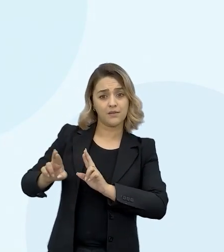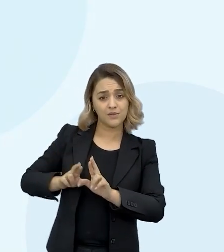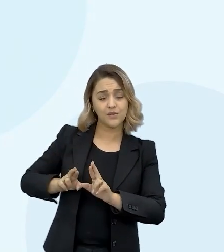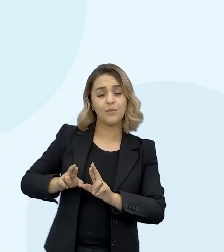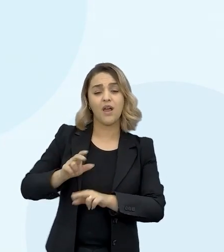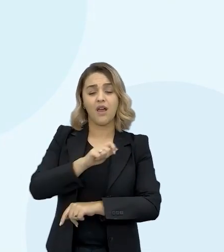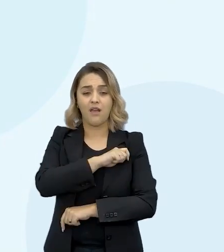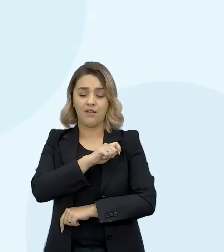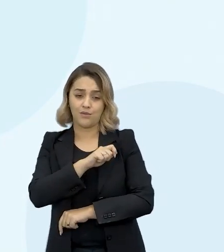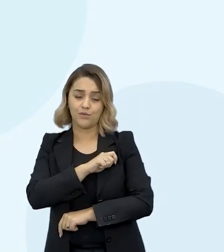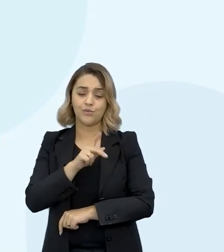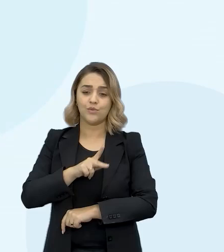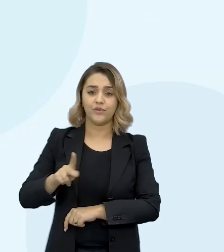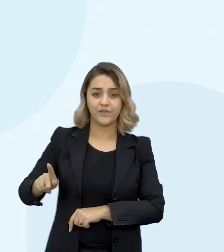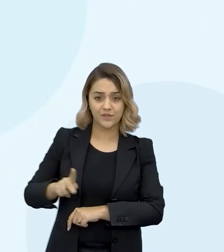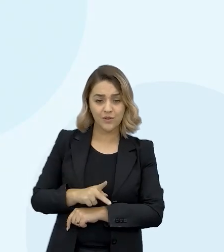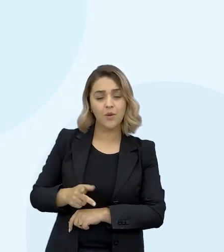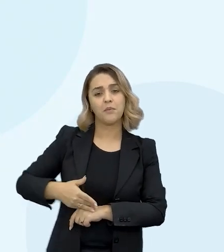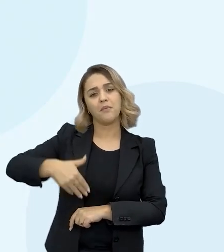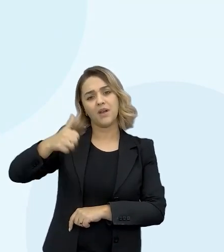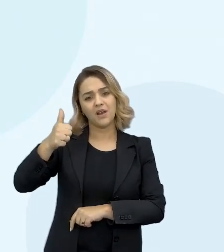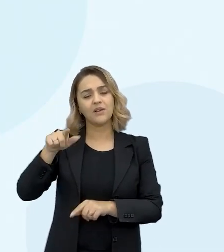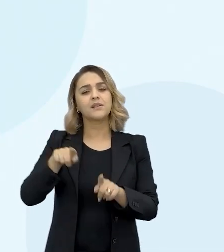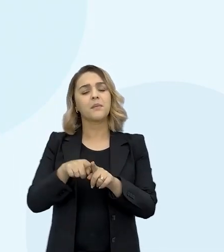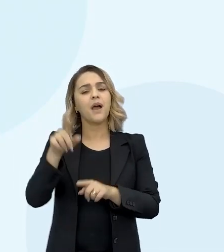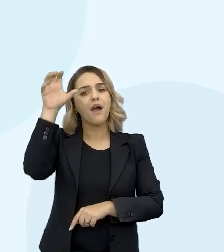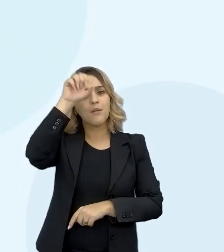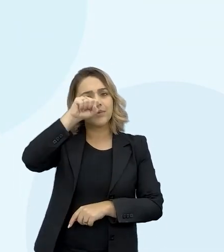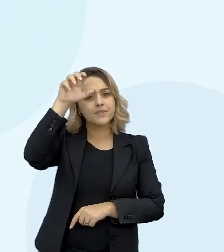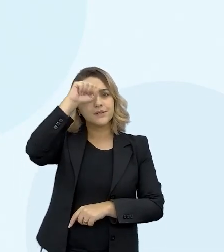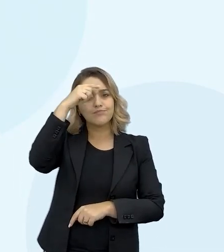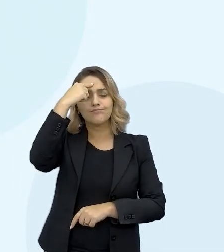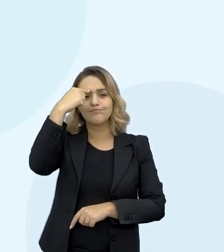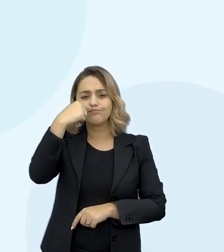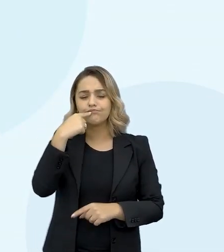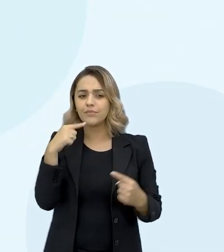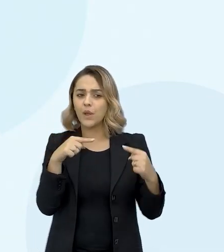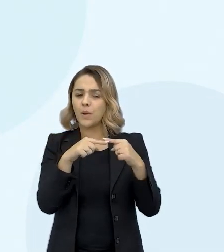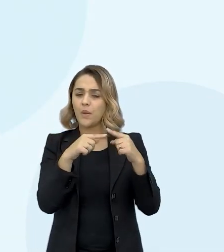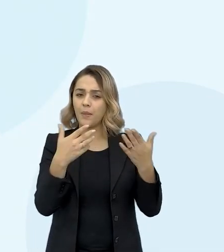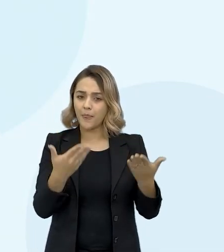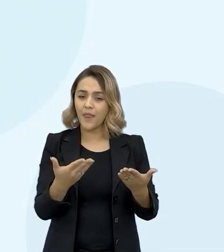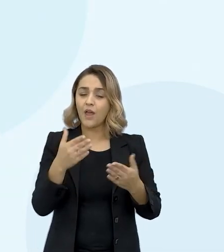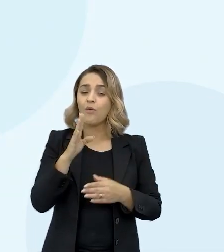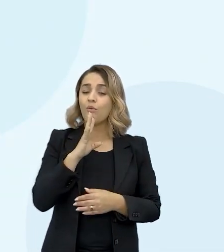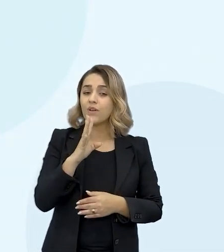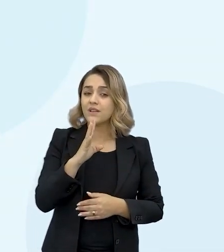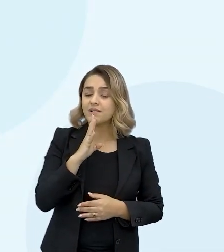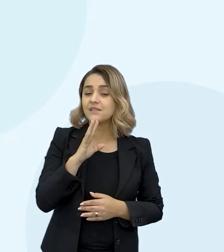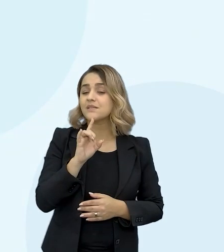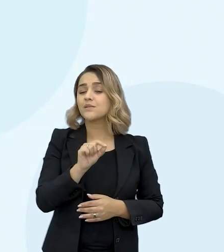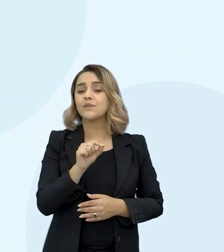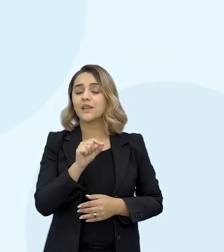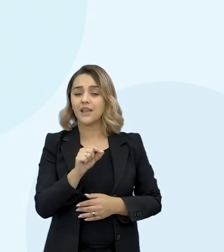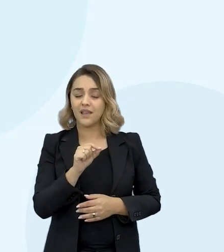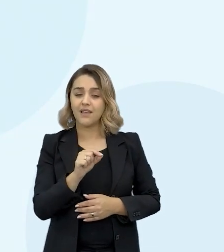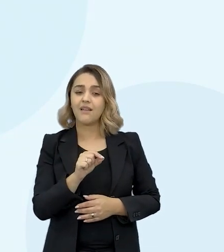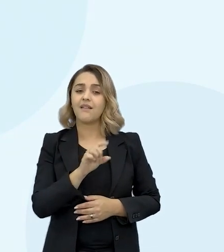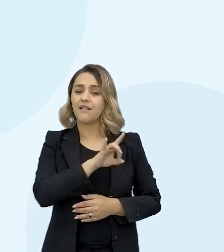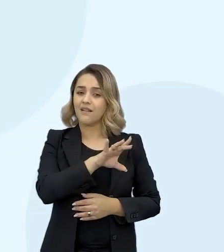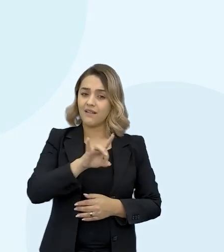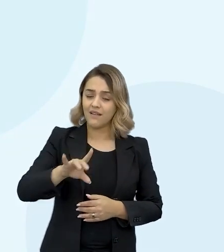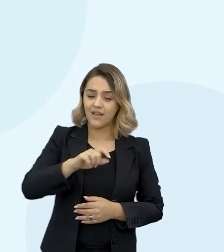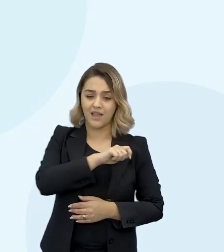e estudante. E a aprendizagem, ela é personalizada, é conhecida por respeitar o ritmo de cada estudante, como